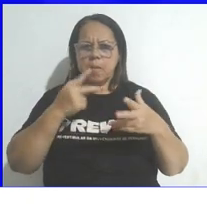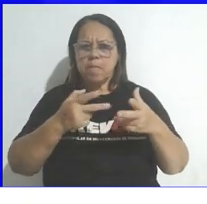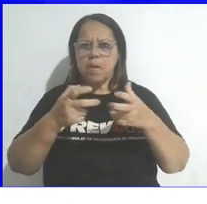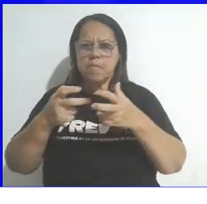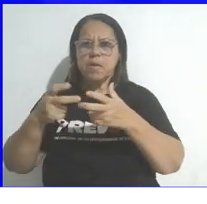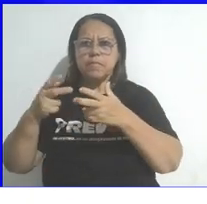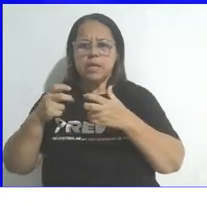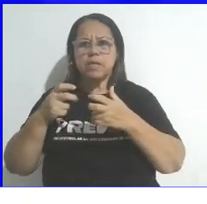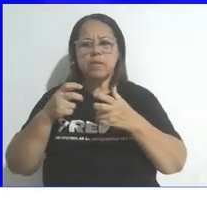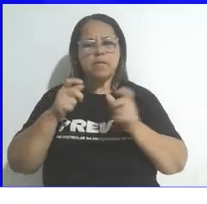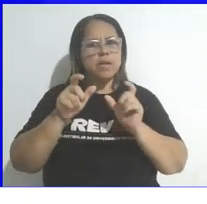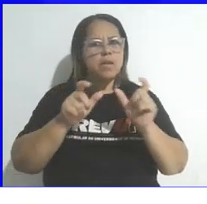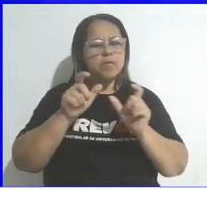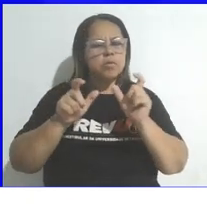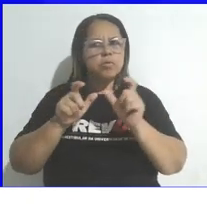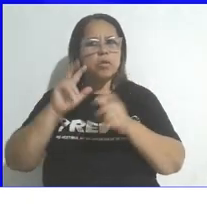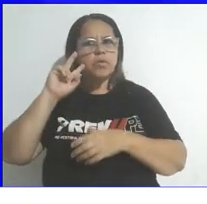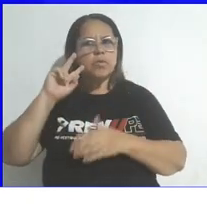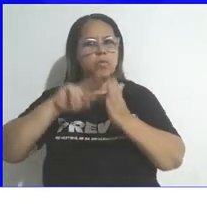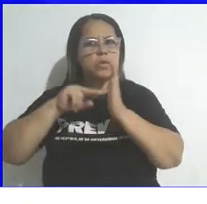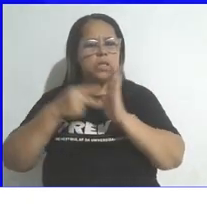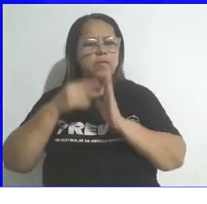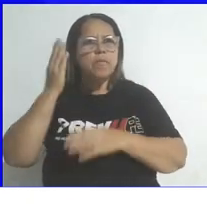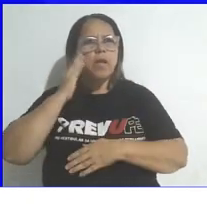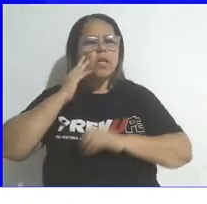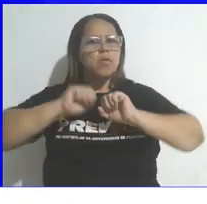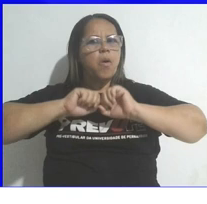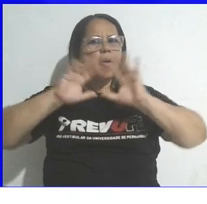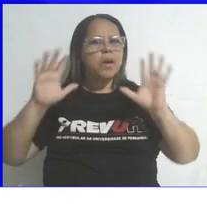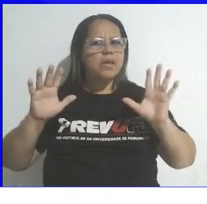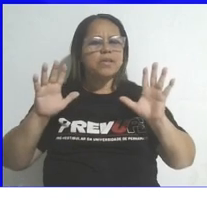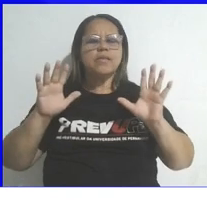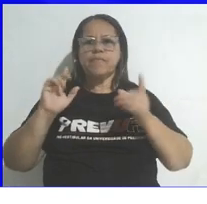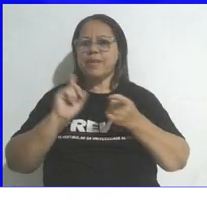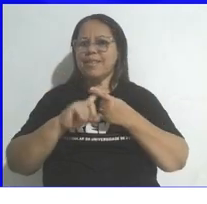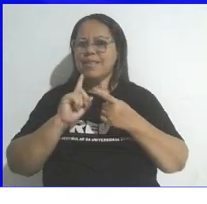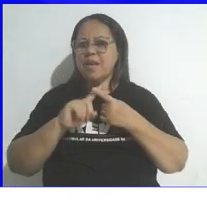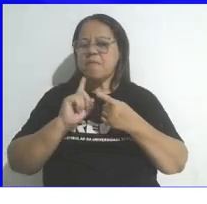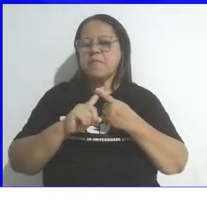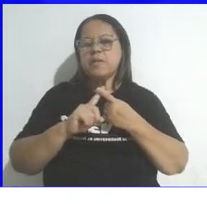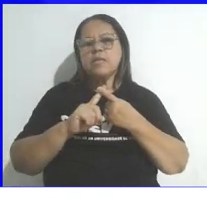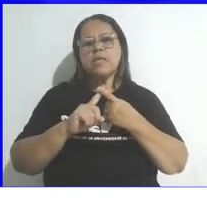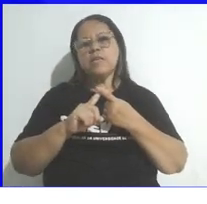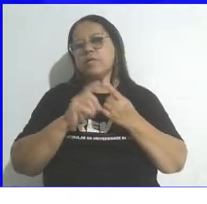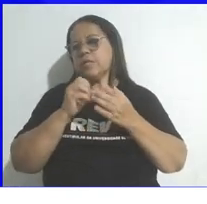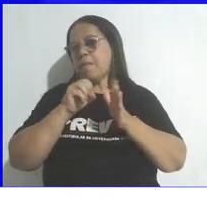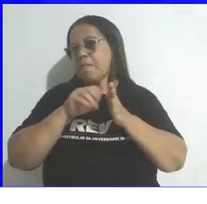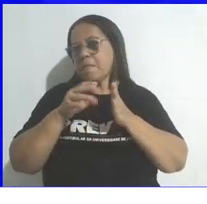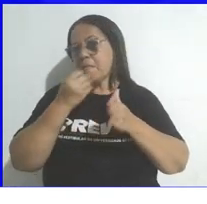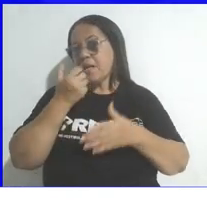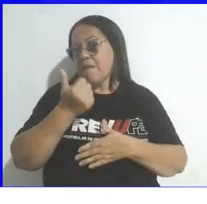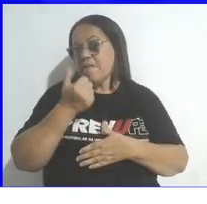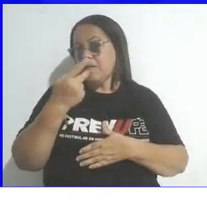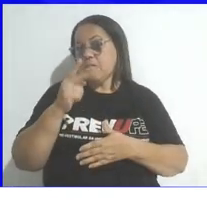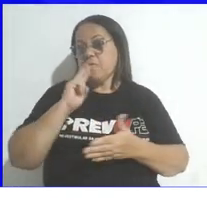sentido tá isso vai ajudar muito na leitura na compreensão e também vai trazer aí eh benefícios paraa hora da